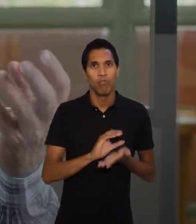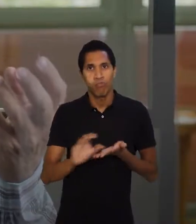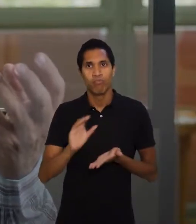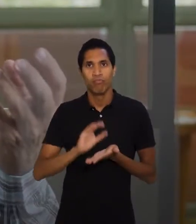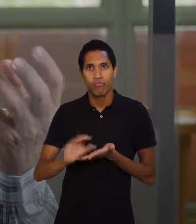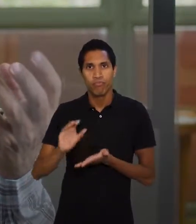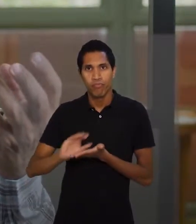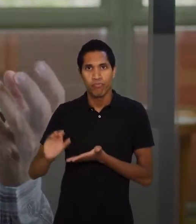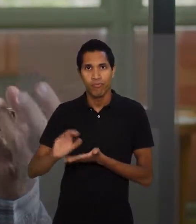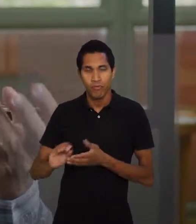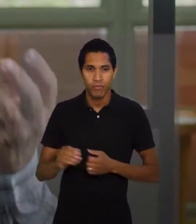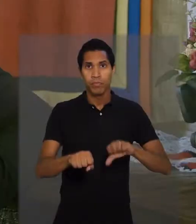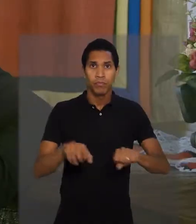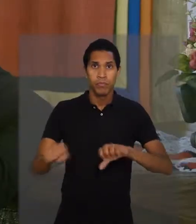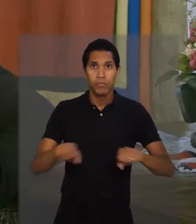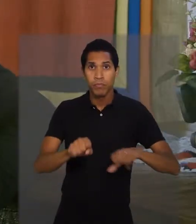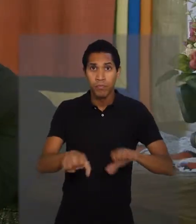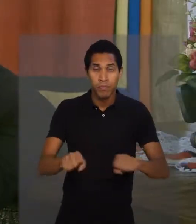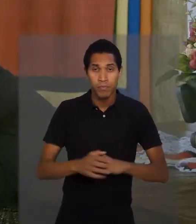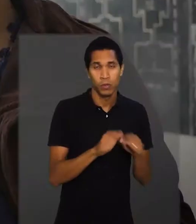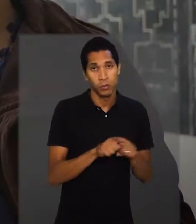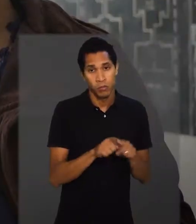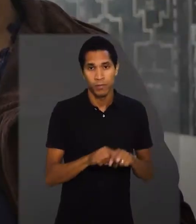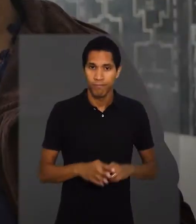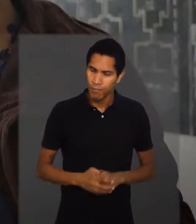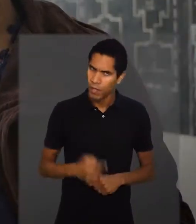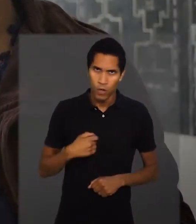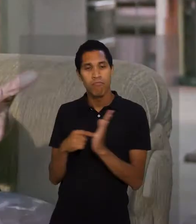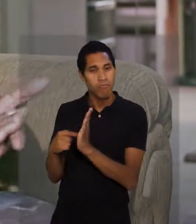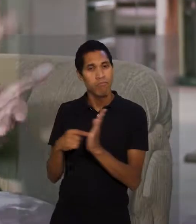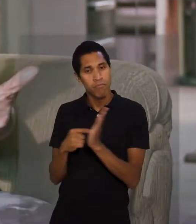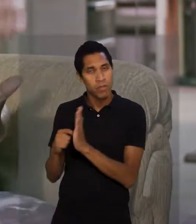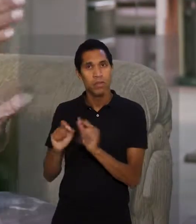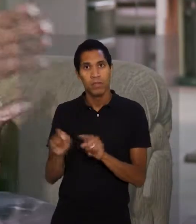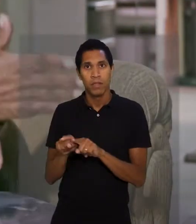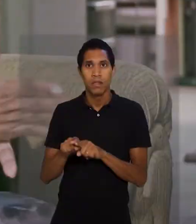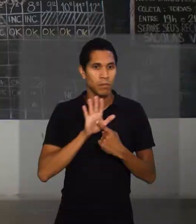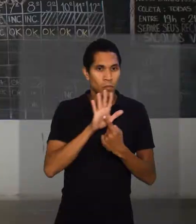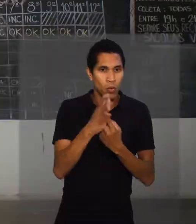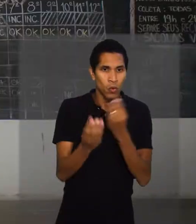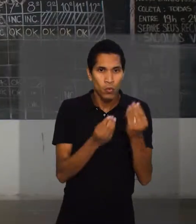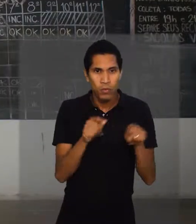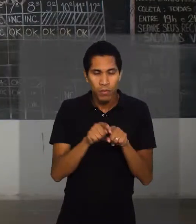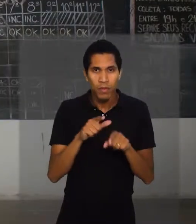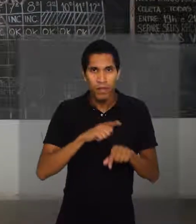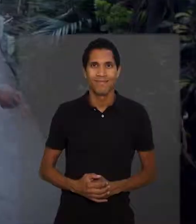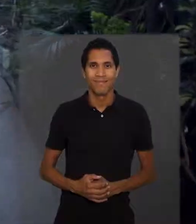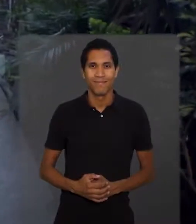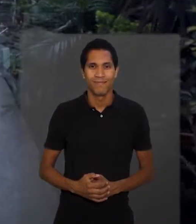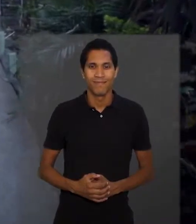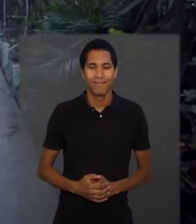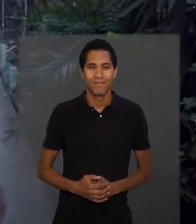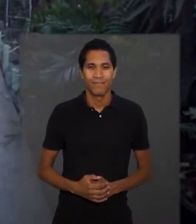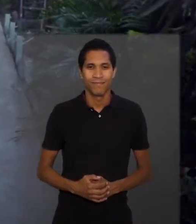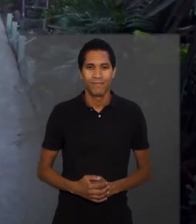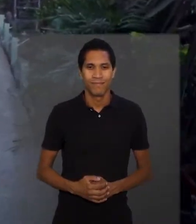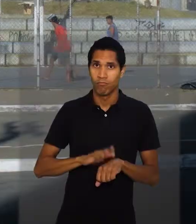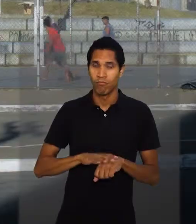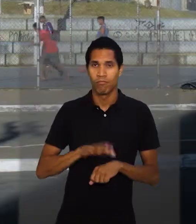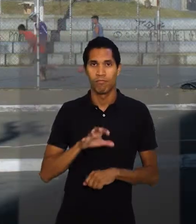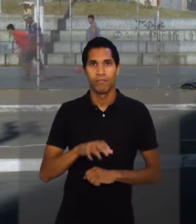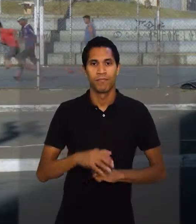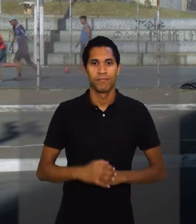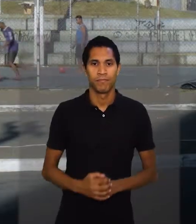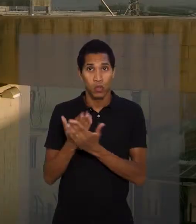o curso da TV o apresenta a série documental habitação social projetos de um Brasil 13 episódios que mostram um